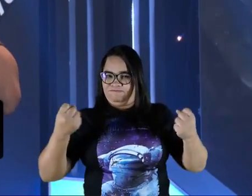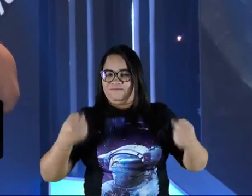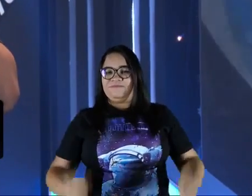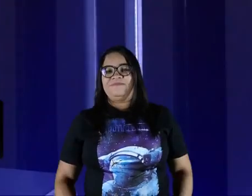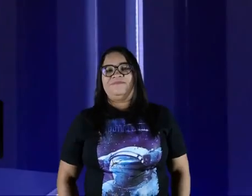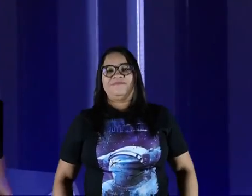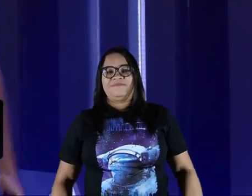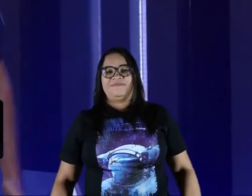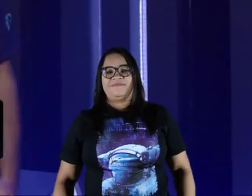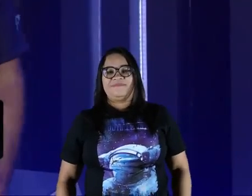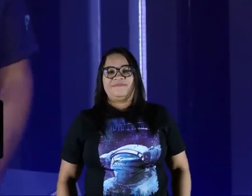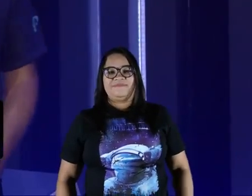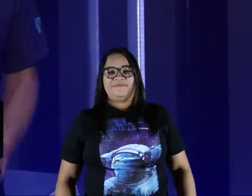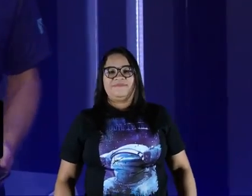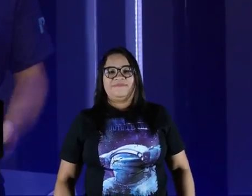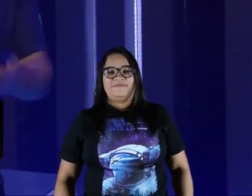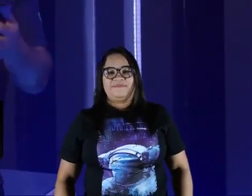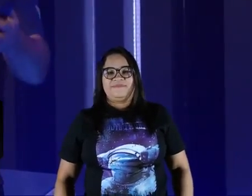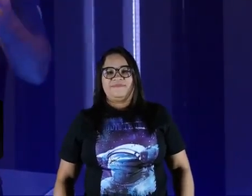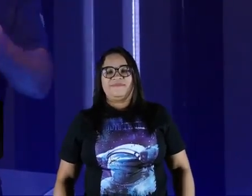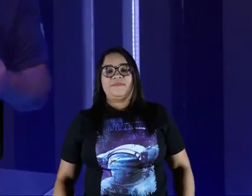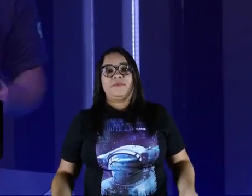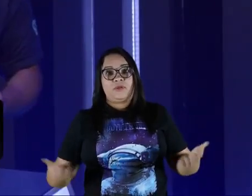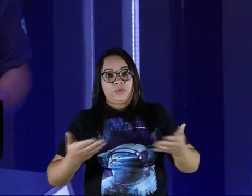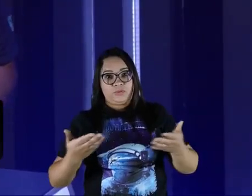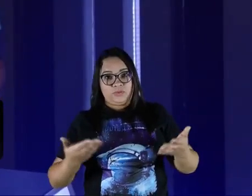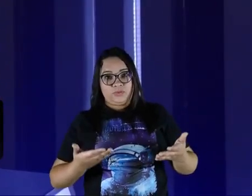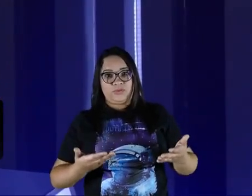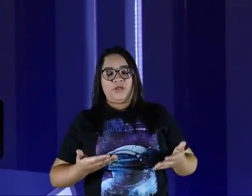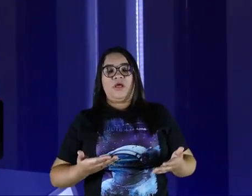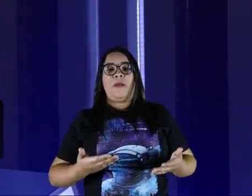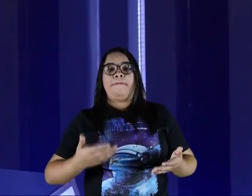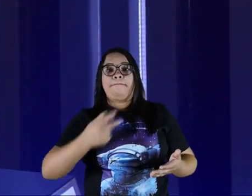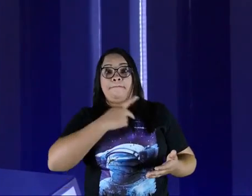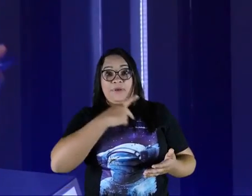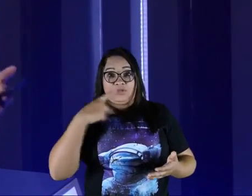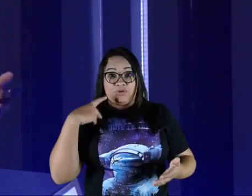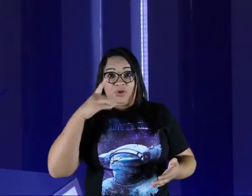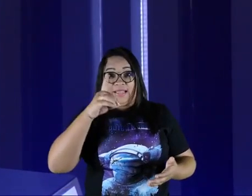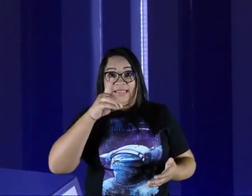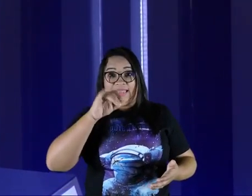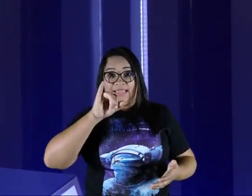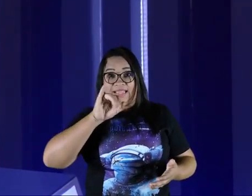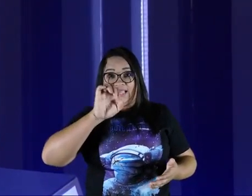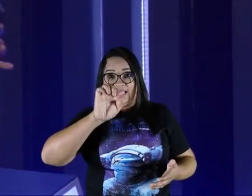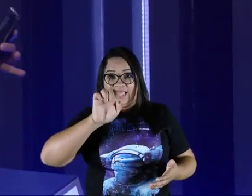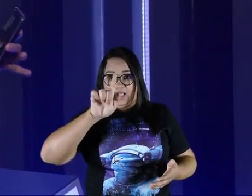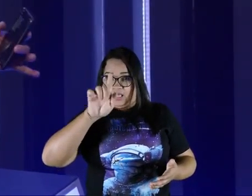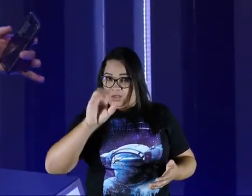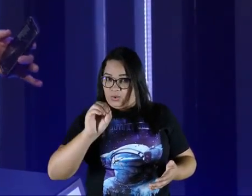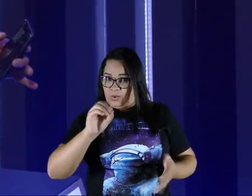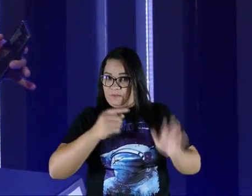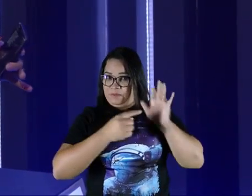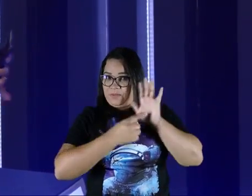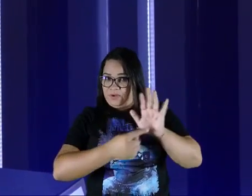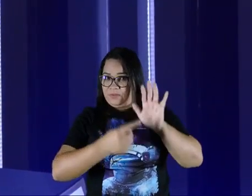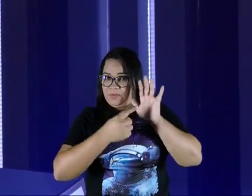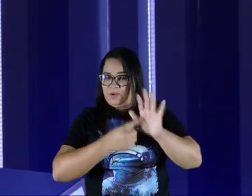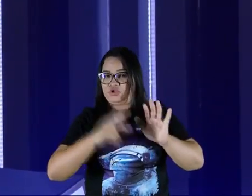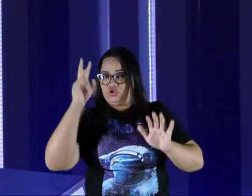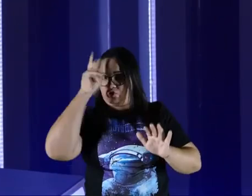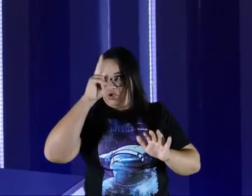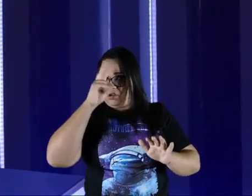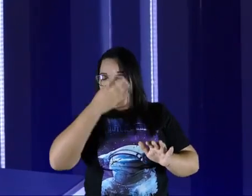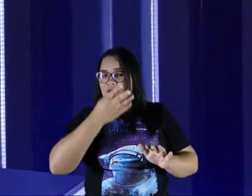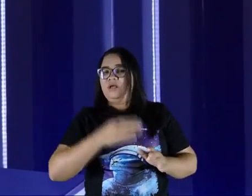aí. Valeu, pastorzão. E agora sim, com nossos anfitriões, pastor Diego apresentou um testemunho. Nós vamos apresentar vários testemunhos